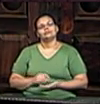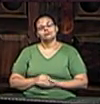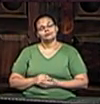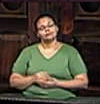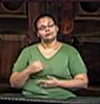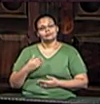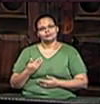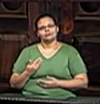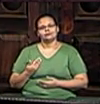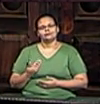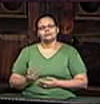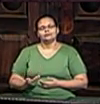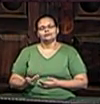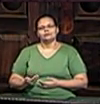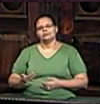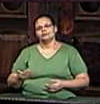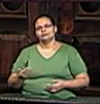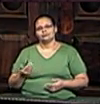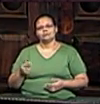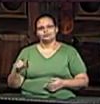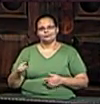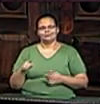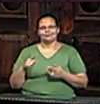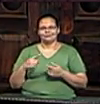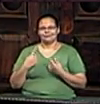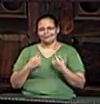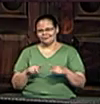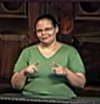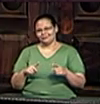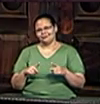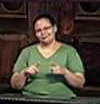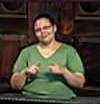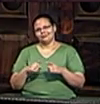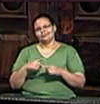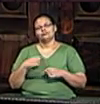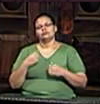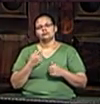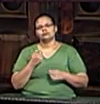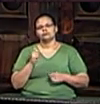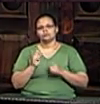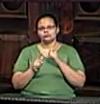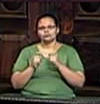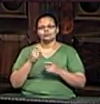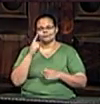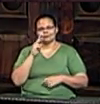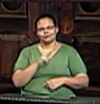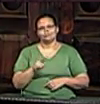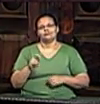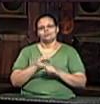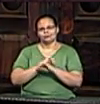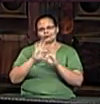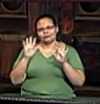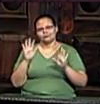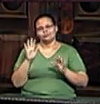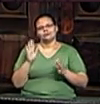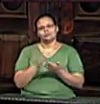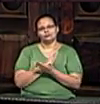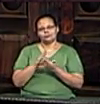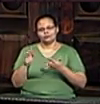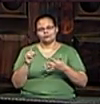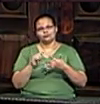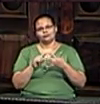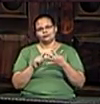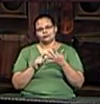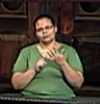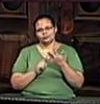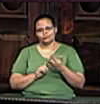E dentro disso, dessa agressão, vemos claramente alguns pontos que eu gostaria